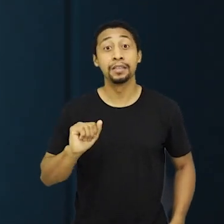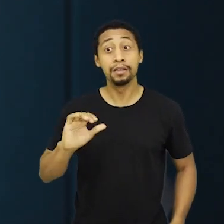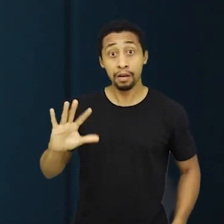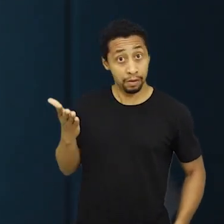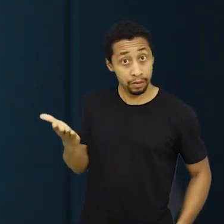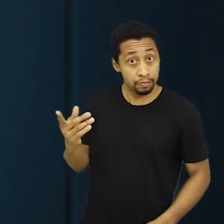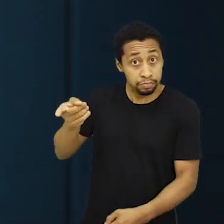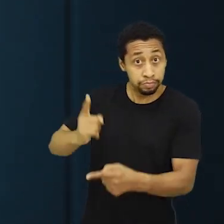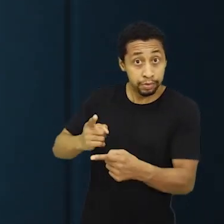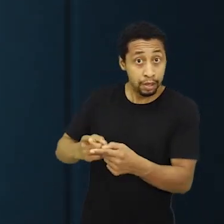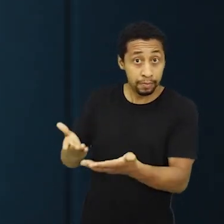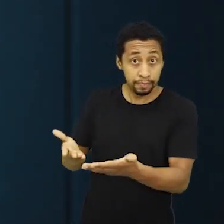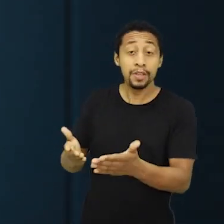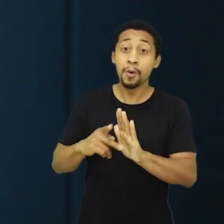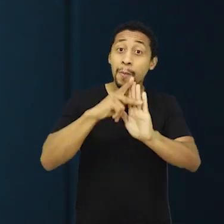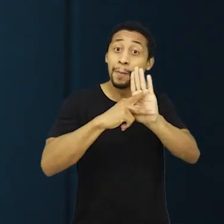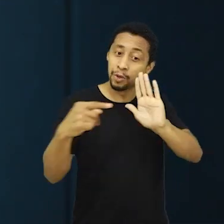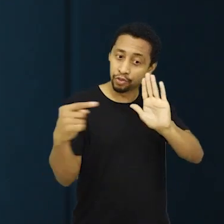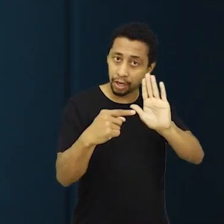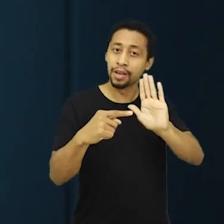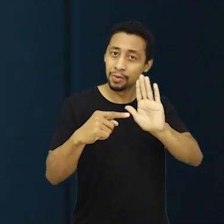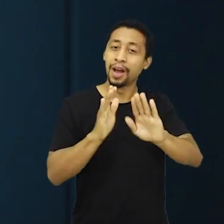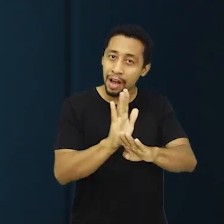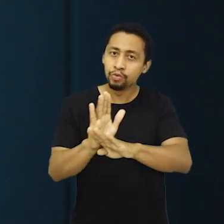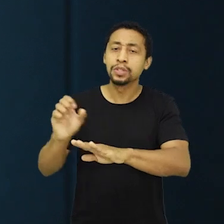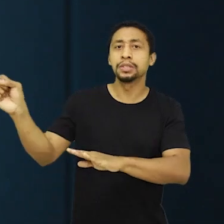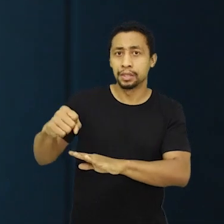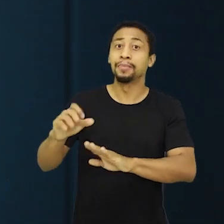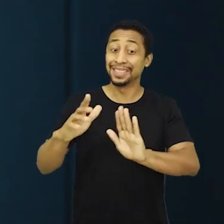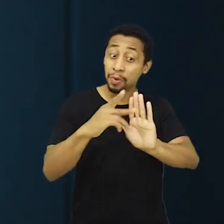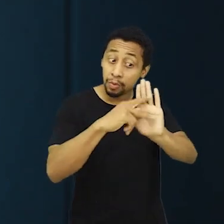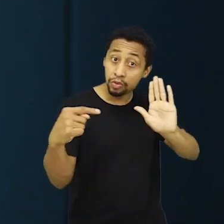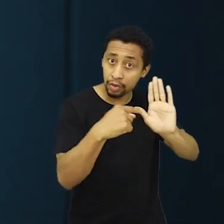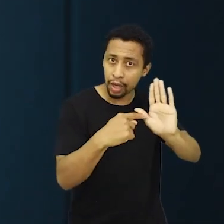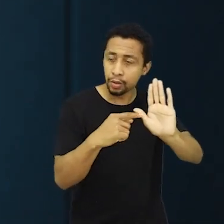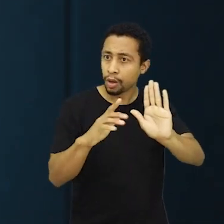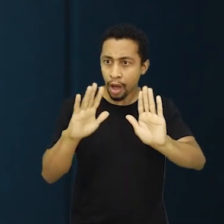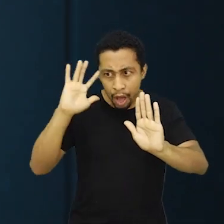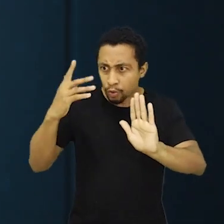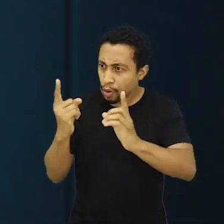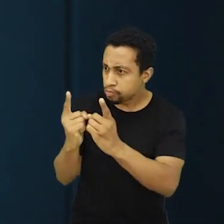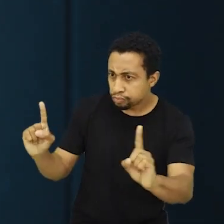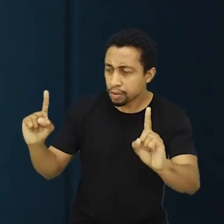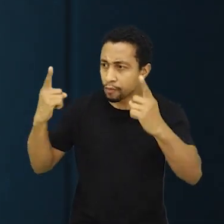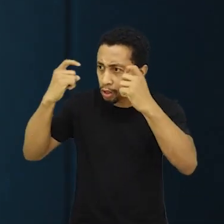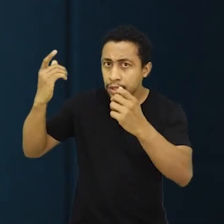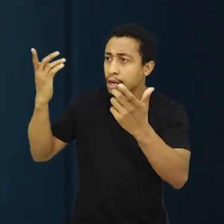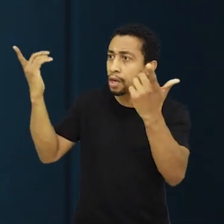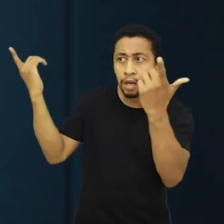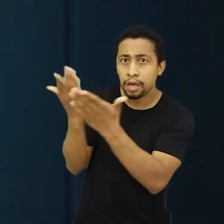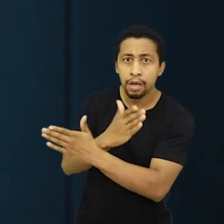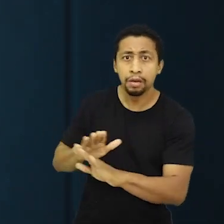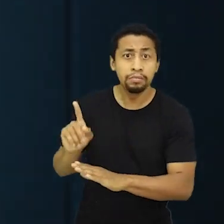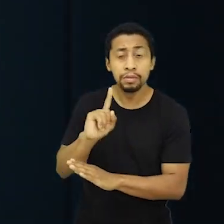vem junto com o projeto, mas não o resultado do projeto, porque essa potência, essa força já estava nessas pessoas.